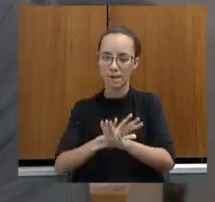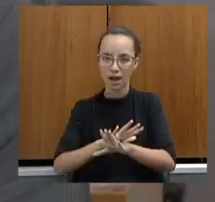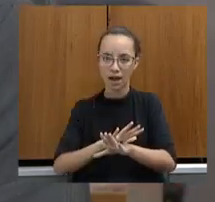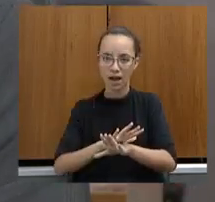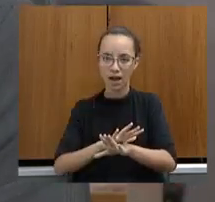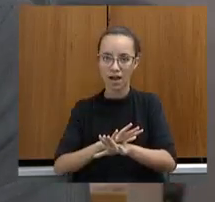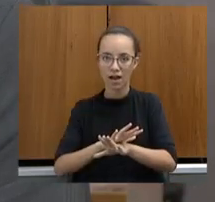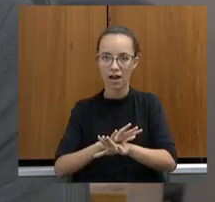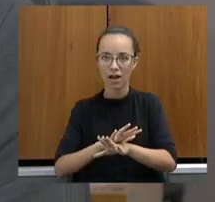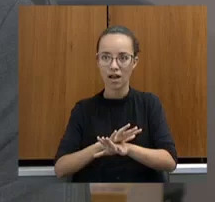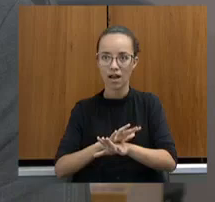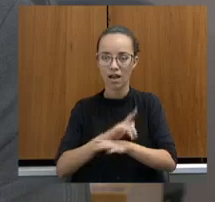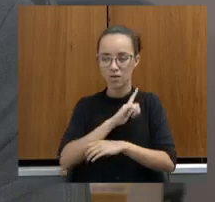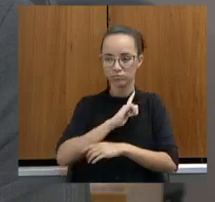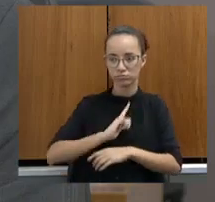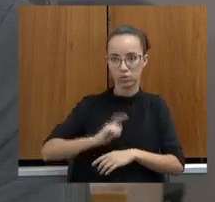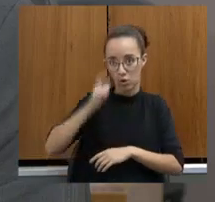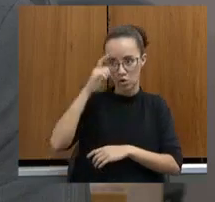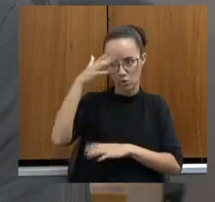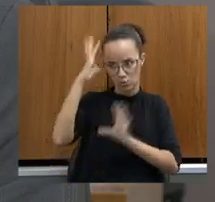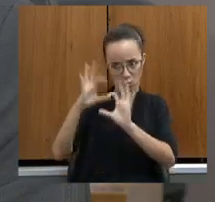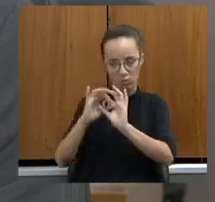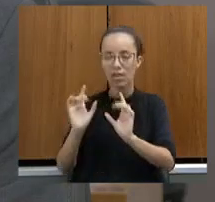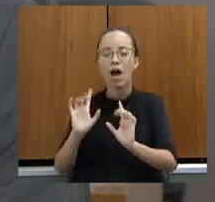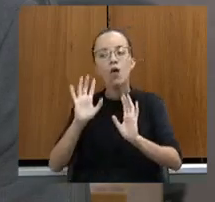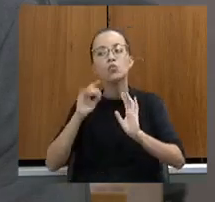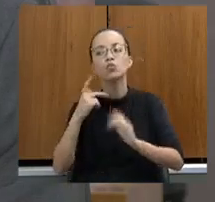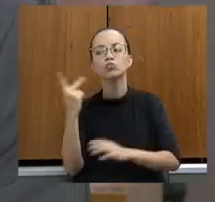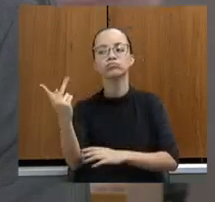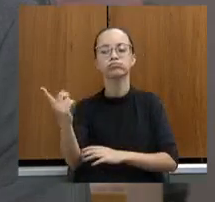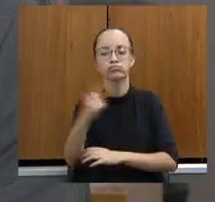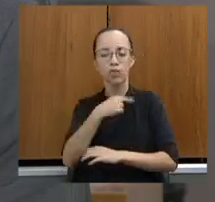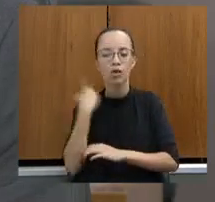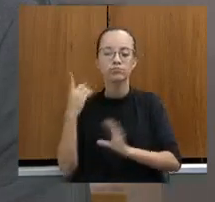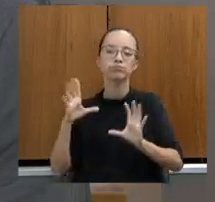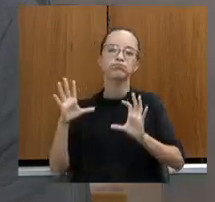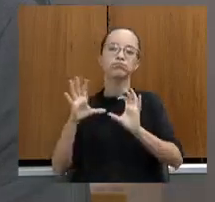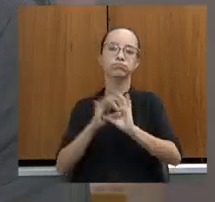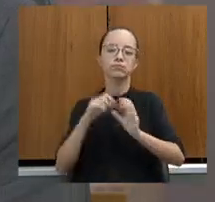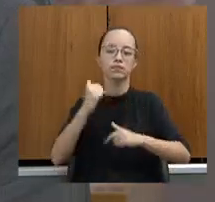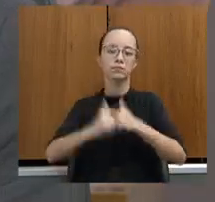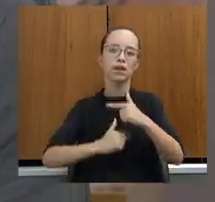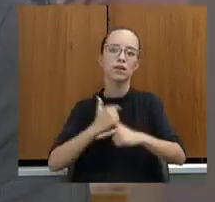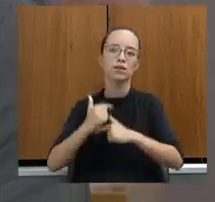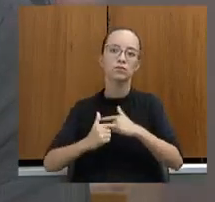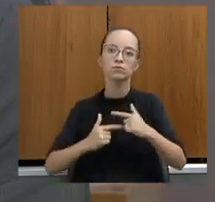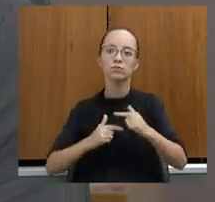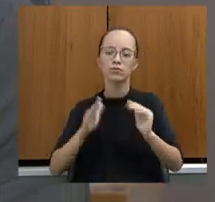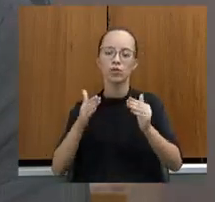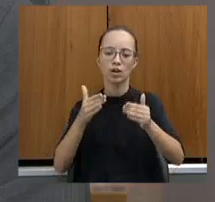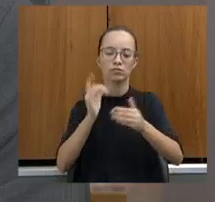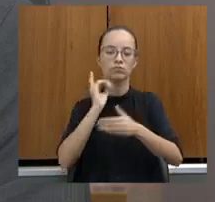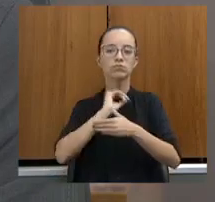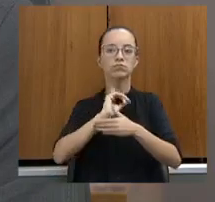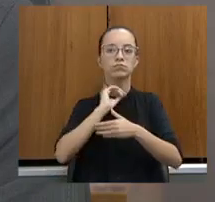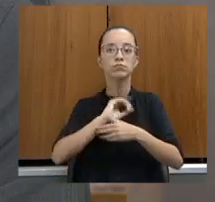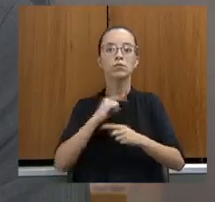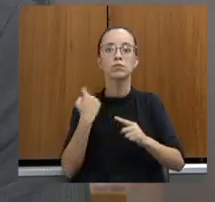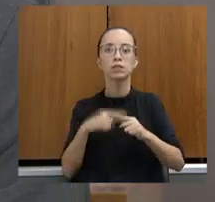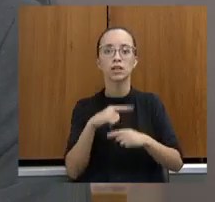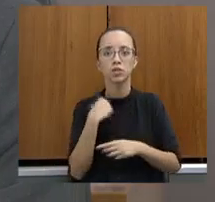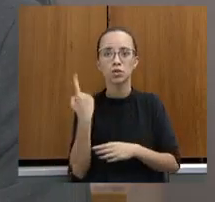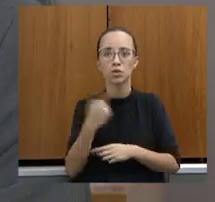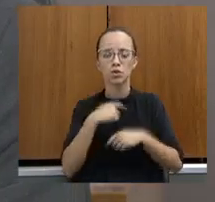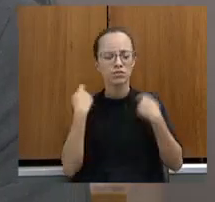do nosso Governador Romeu Zema de forma alguma seguiremos juntos aí trabalhando pelo nosso estado de Minas Gerais né Porque precisamos